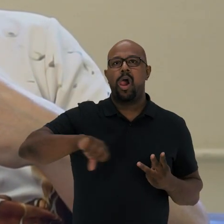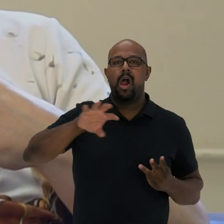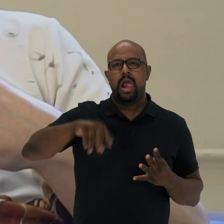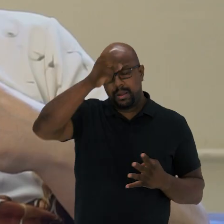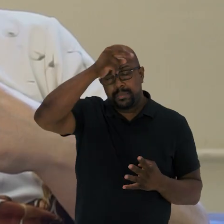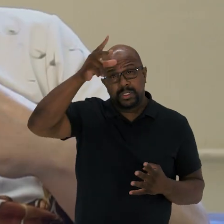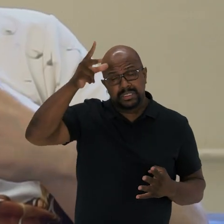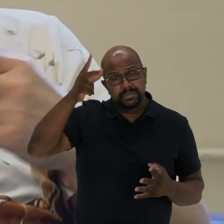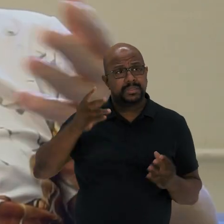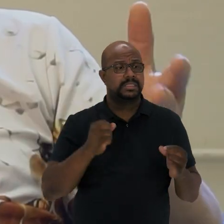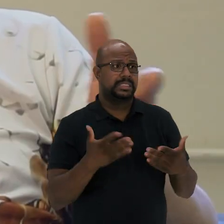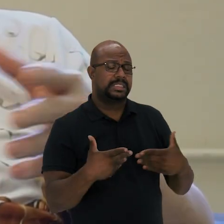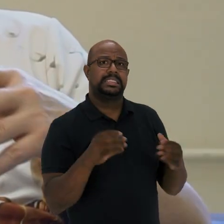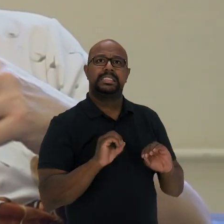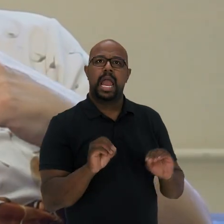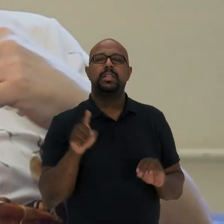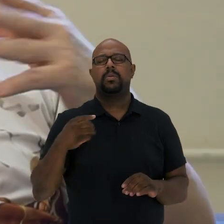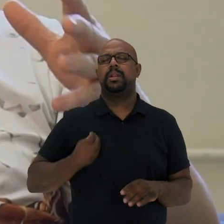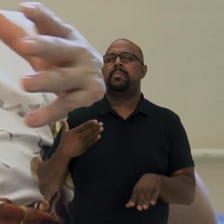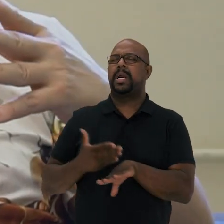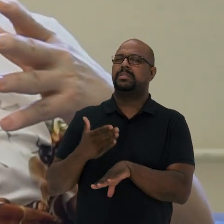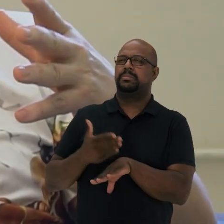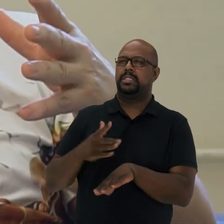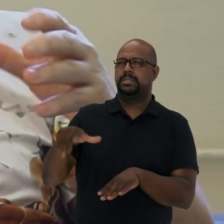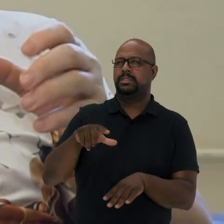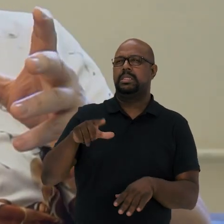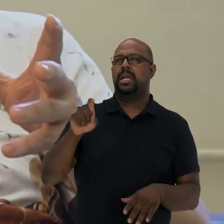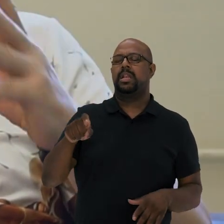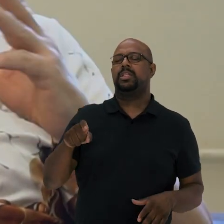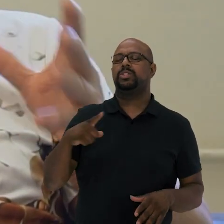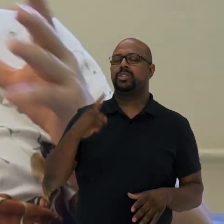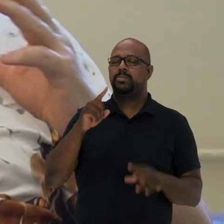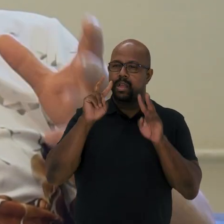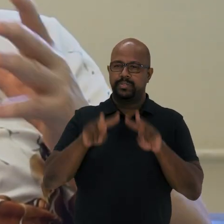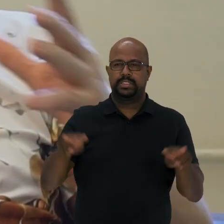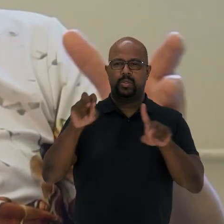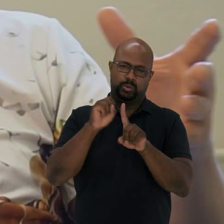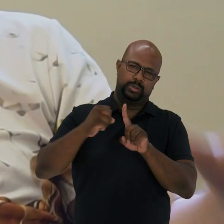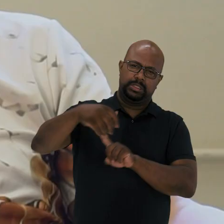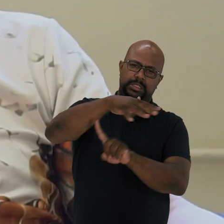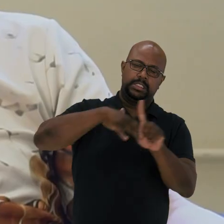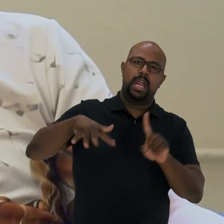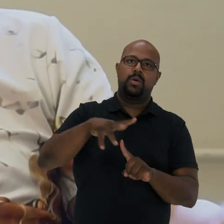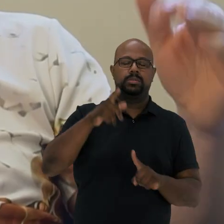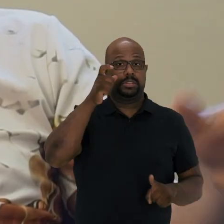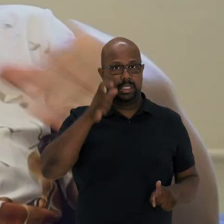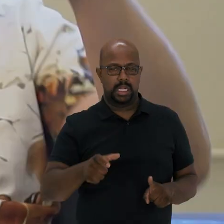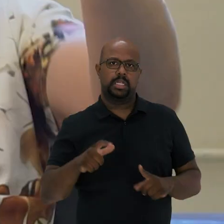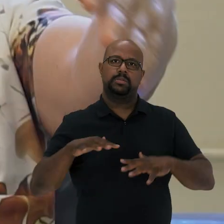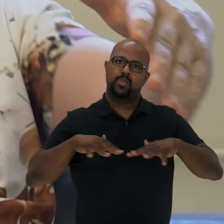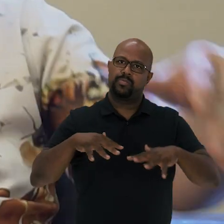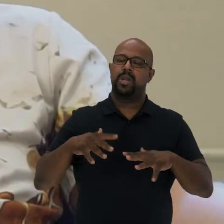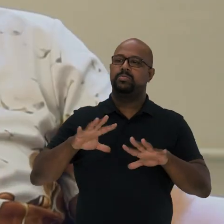o município absolutamente ganhar nada, e como ele participava, eu acho que era Lions nessa época, ele tinha uma visão social de interesse,